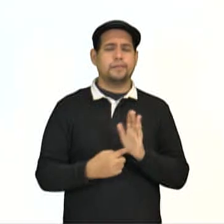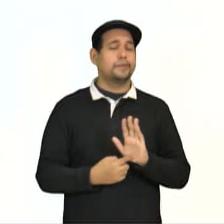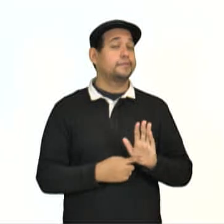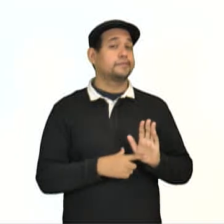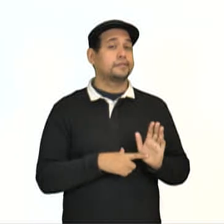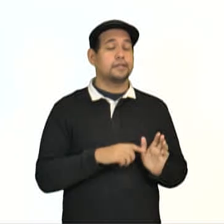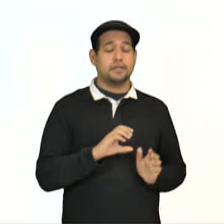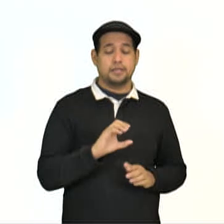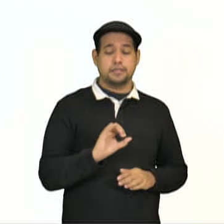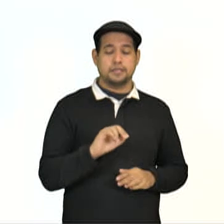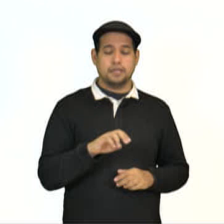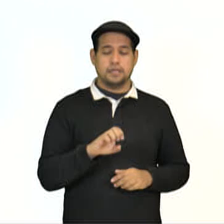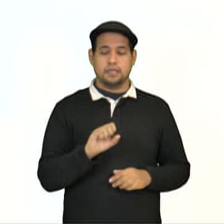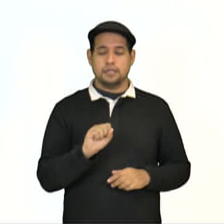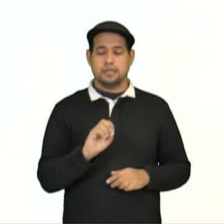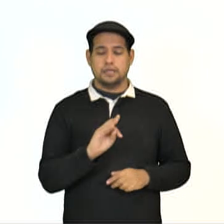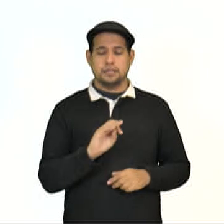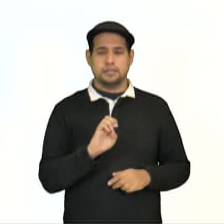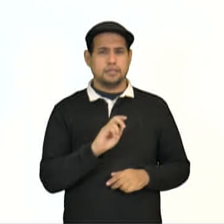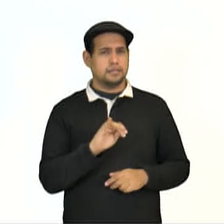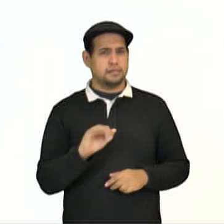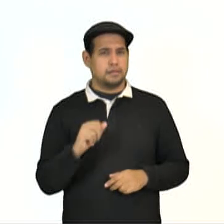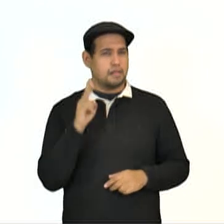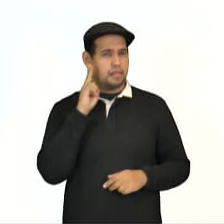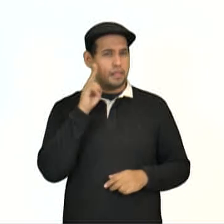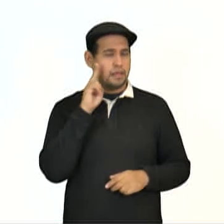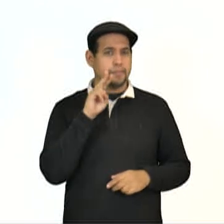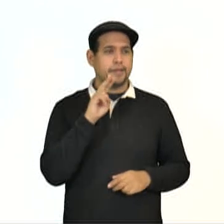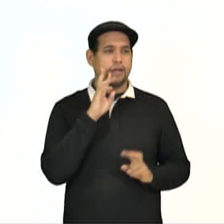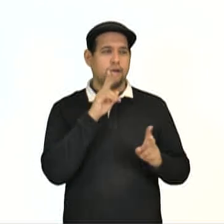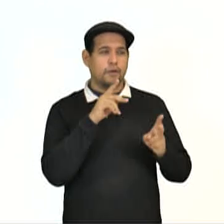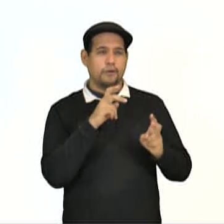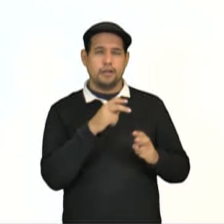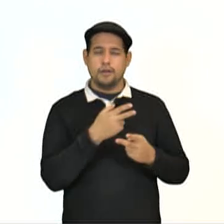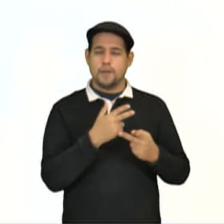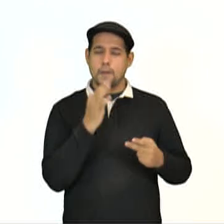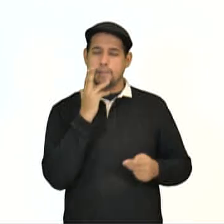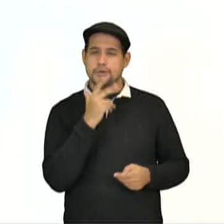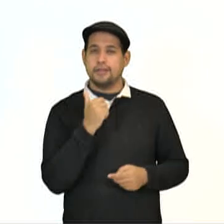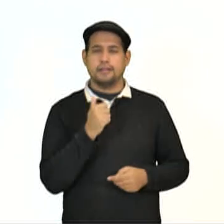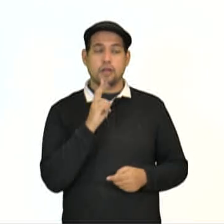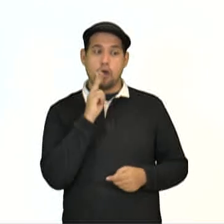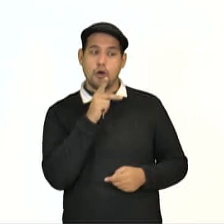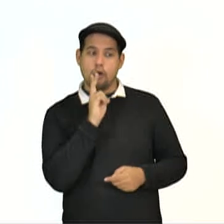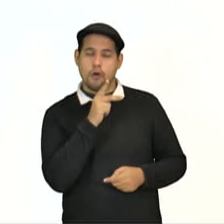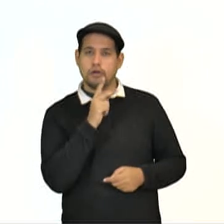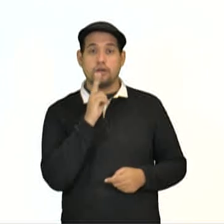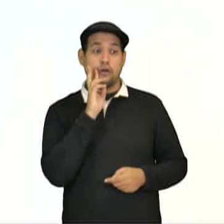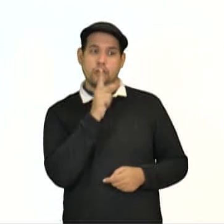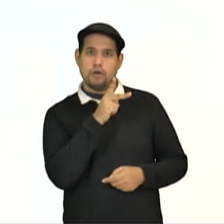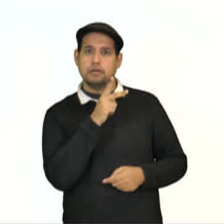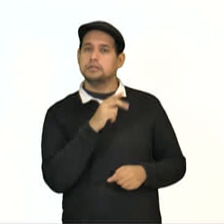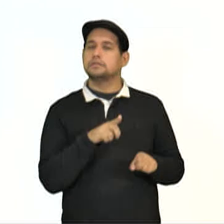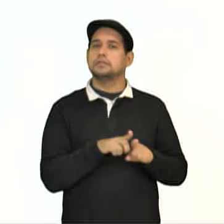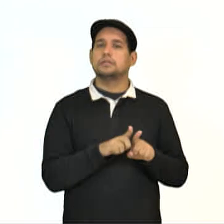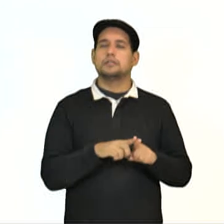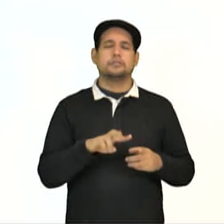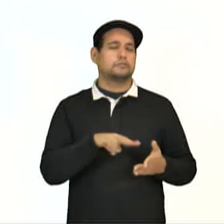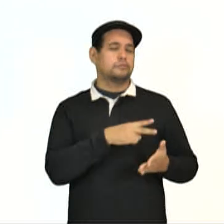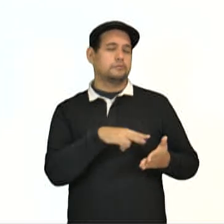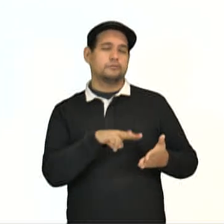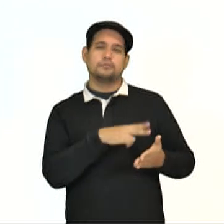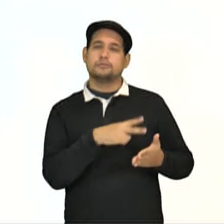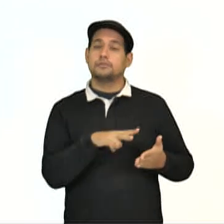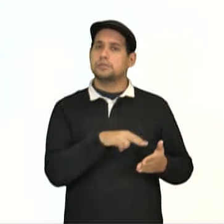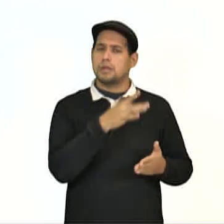de sinestesia. Lembra dos 5 sentidos? Olha que coisa mais linda. Olha a visão. Num doce balanço,